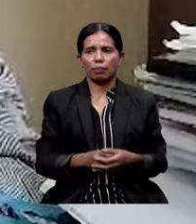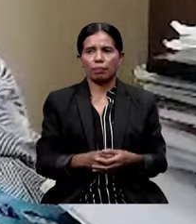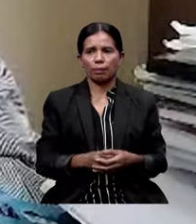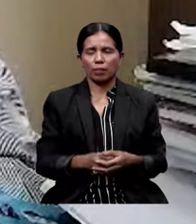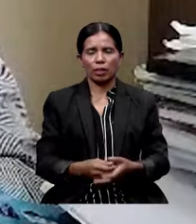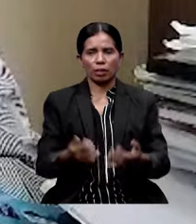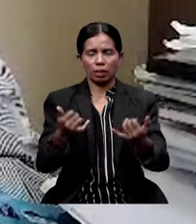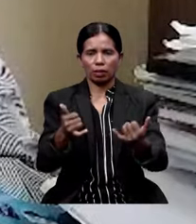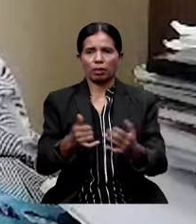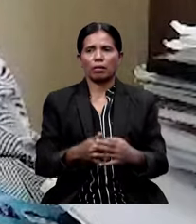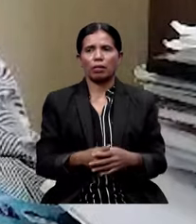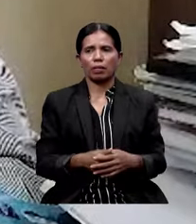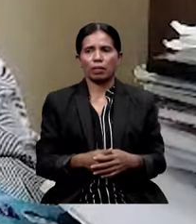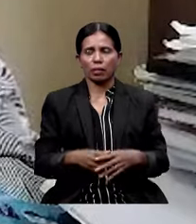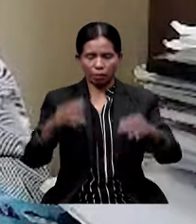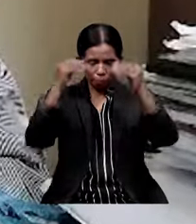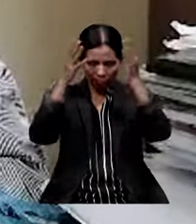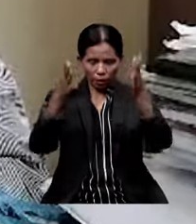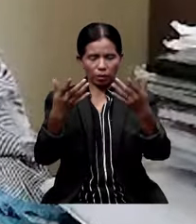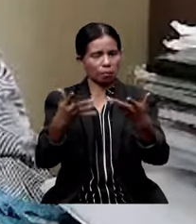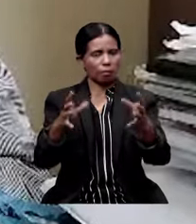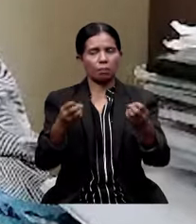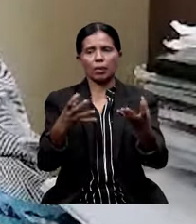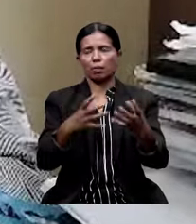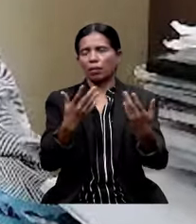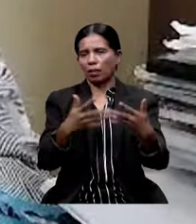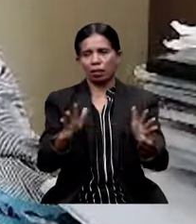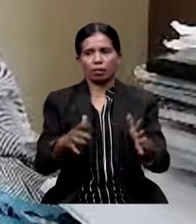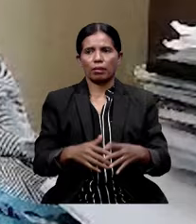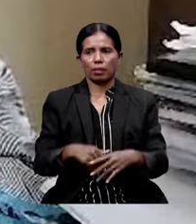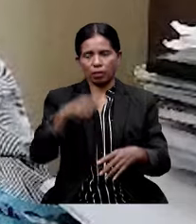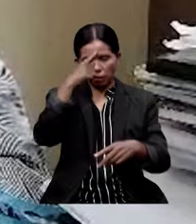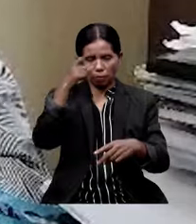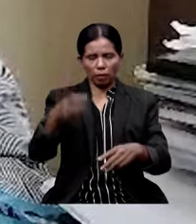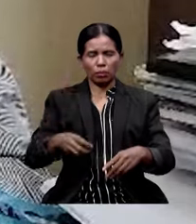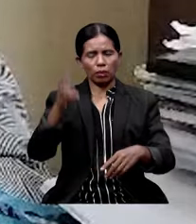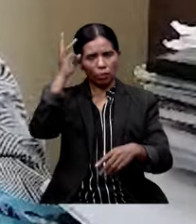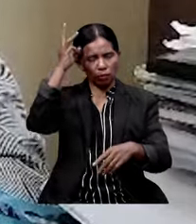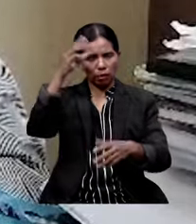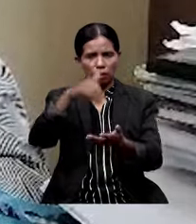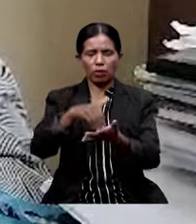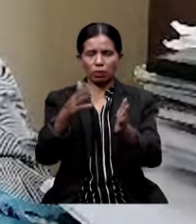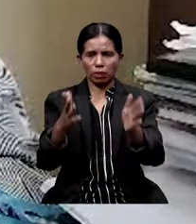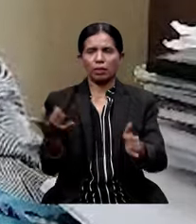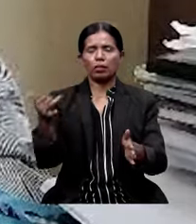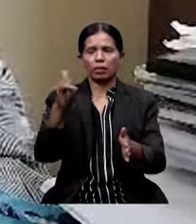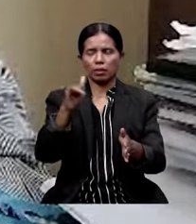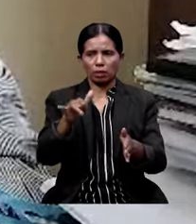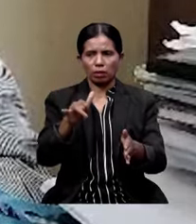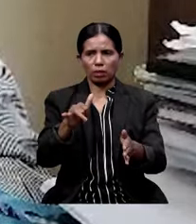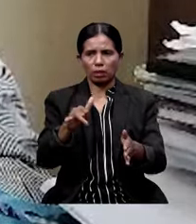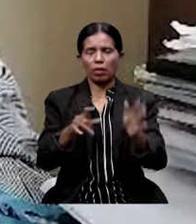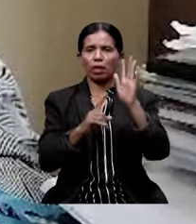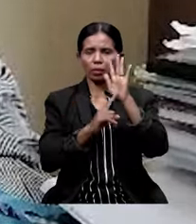irané professor Barak Maglaiha tamba nem a preocupação né que estudantes ira